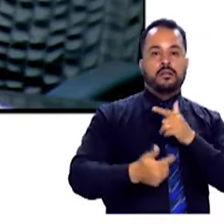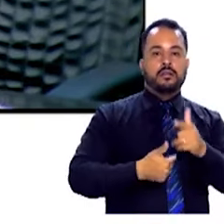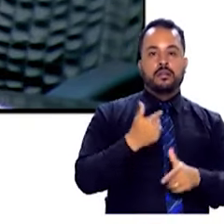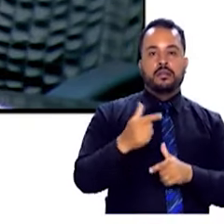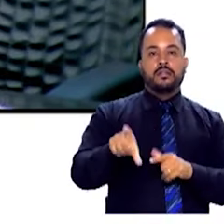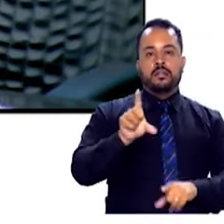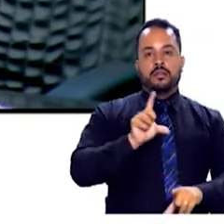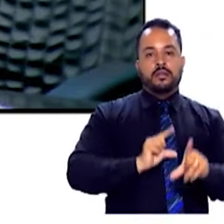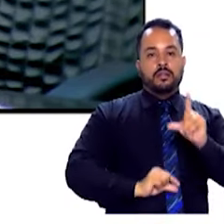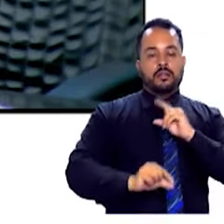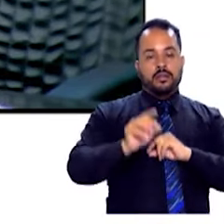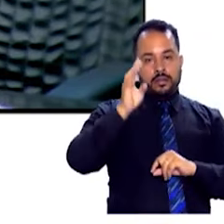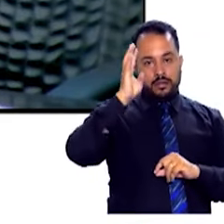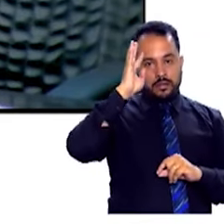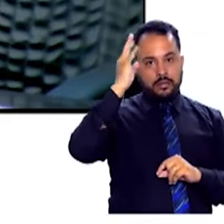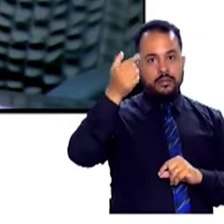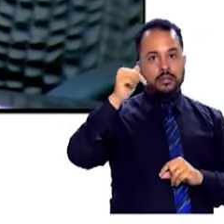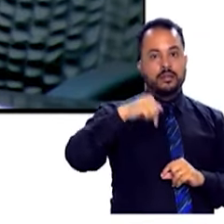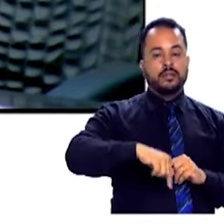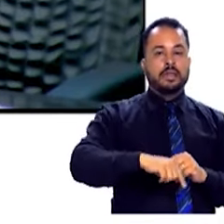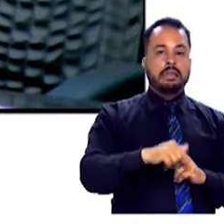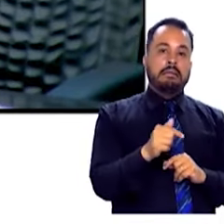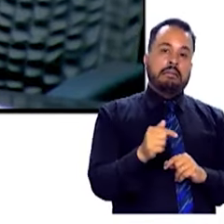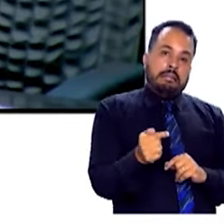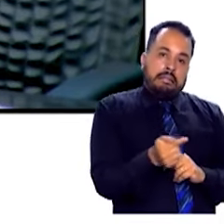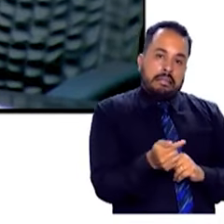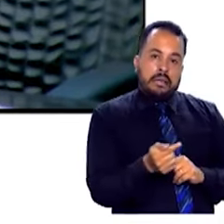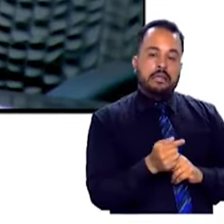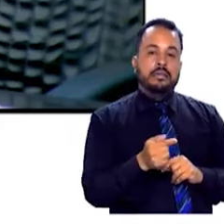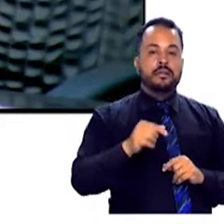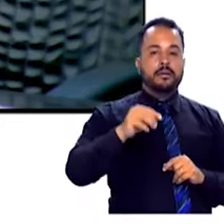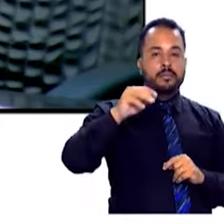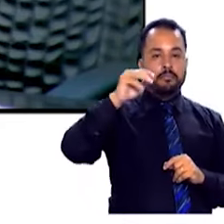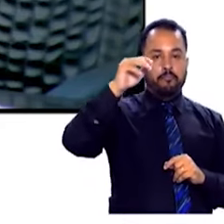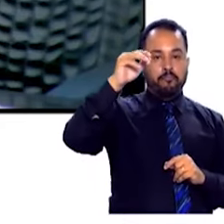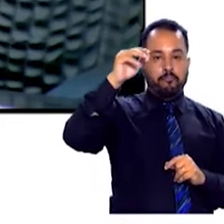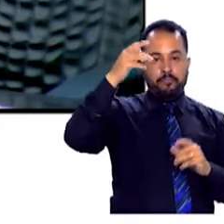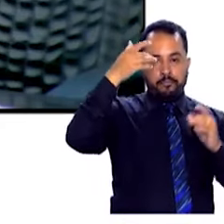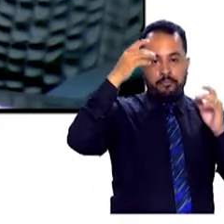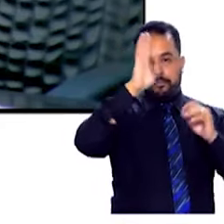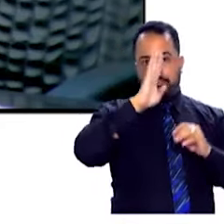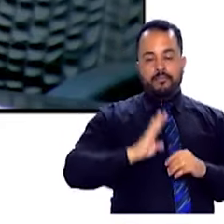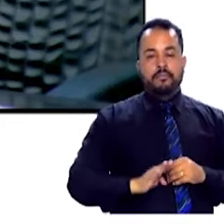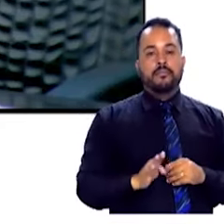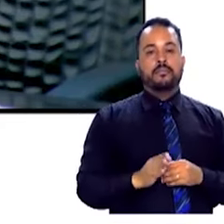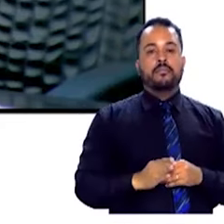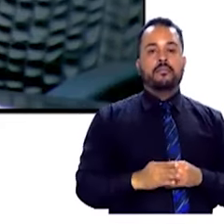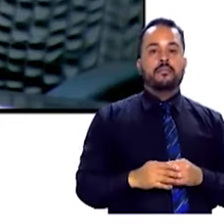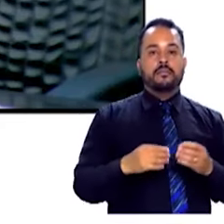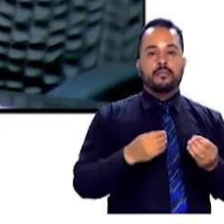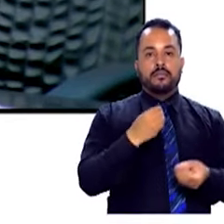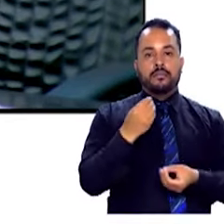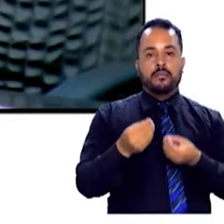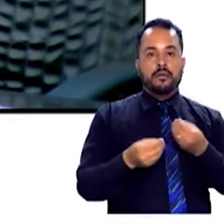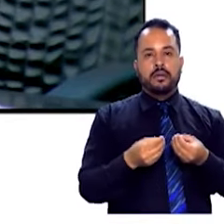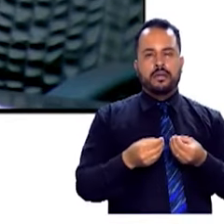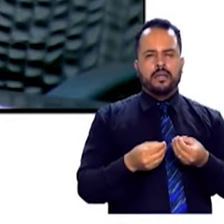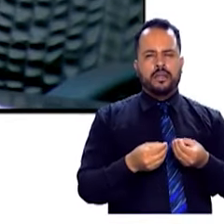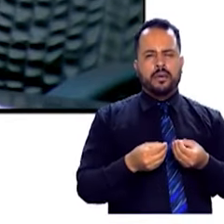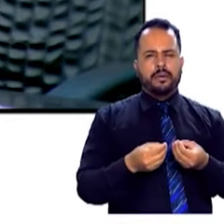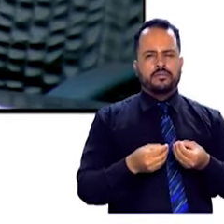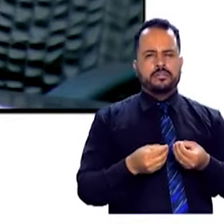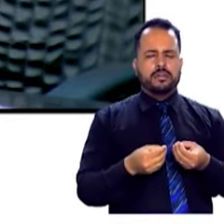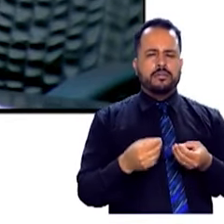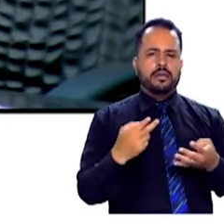brasileiros eh nós temos né as conhecidas figuras né da repercussão Geral do supremo da transcendência